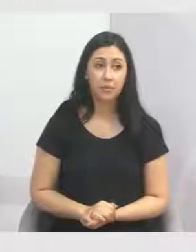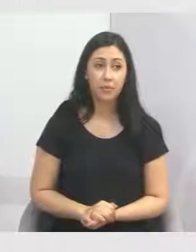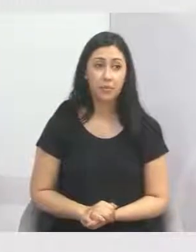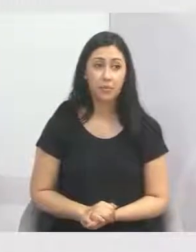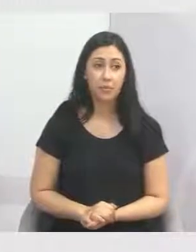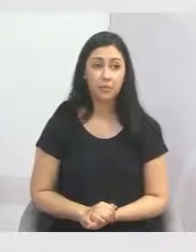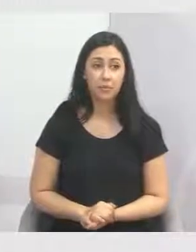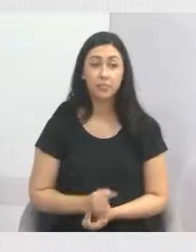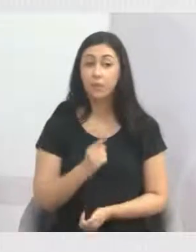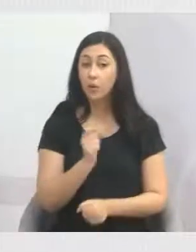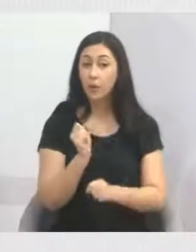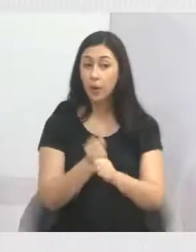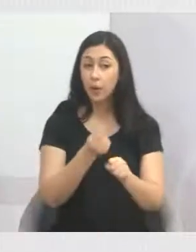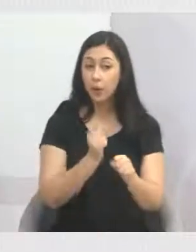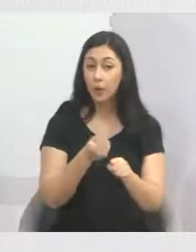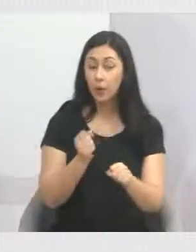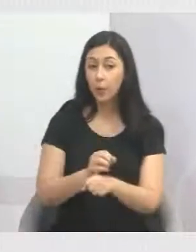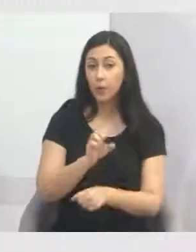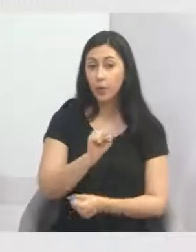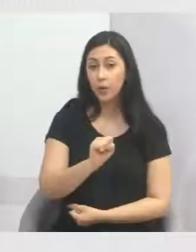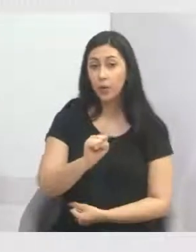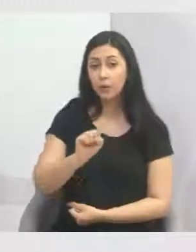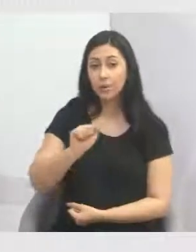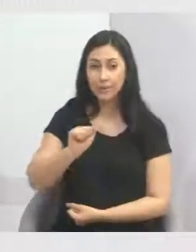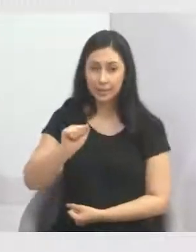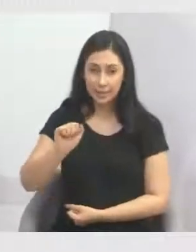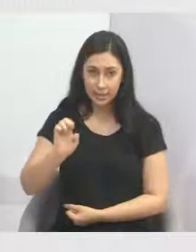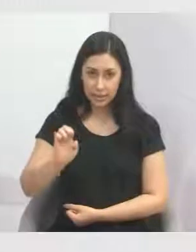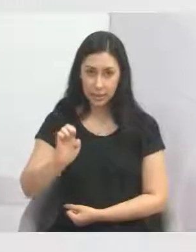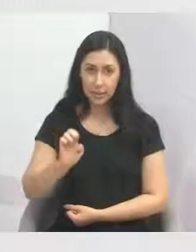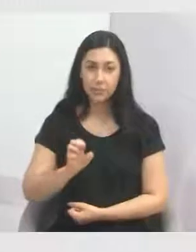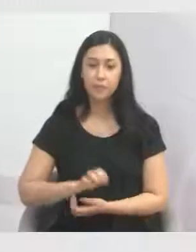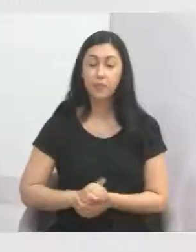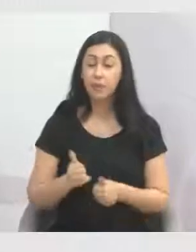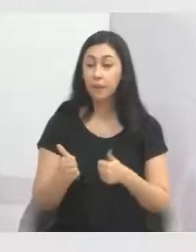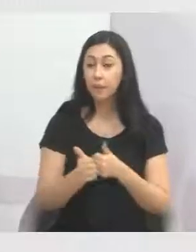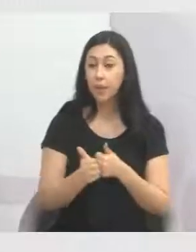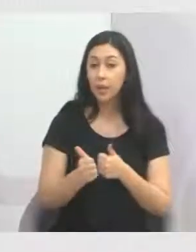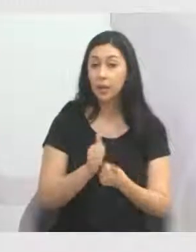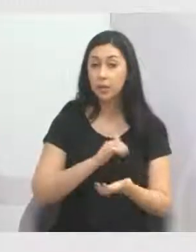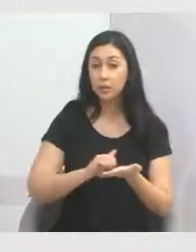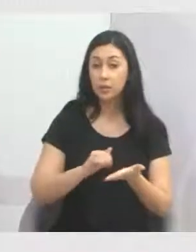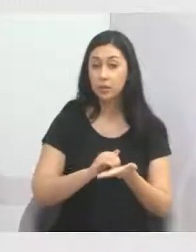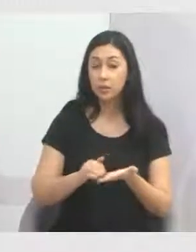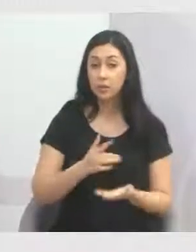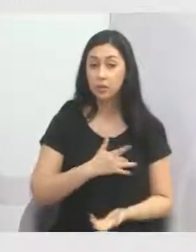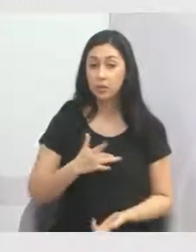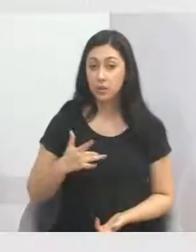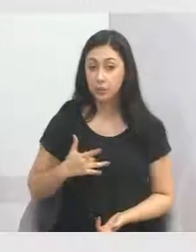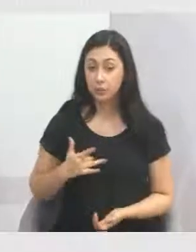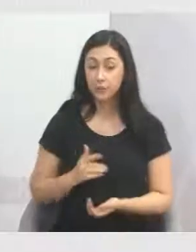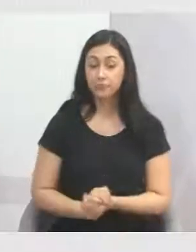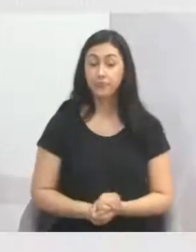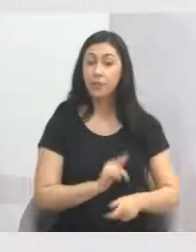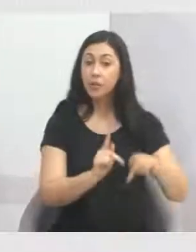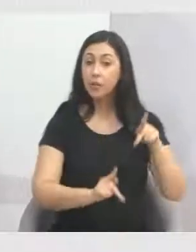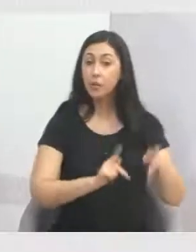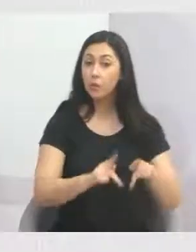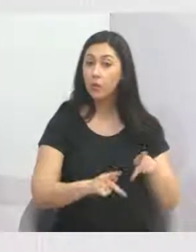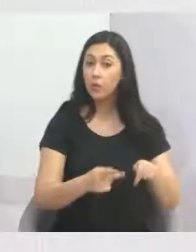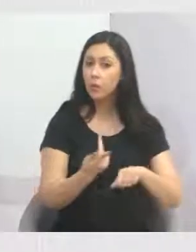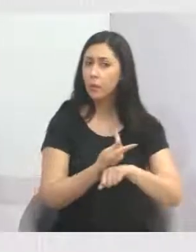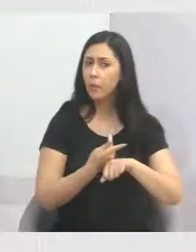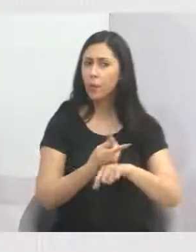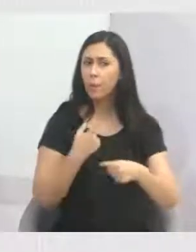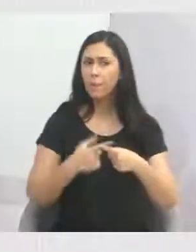Você está fazendo uma obra ali, o SAI, aqui em frente à Secretaria de Saúde, e a população nos procurou, os moradores ali, que está ficando